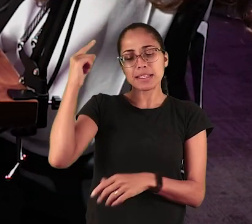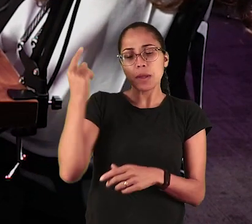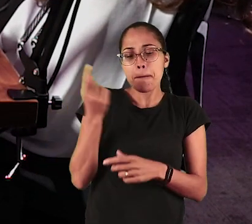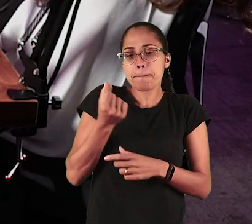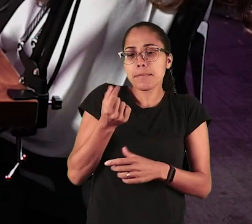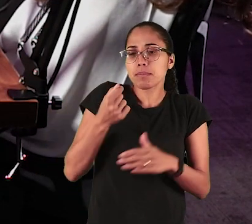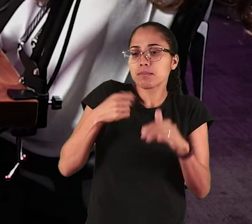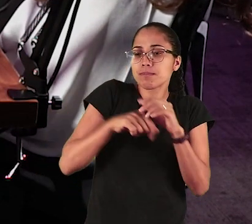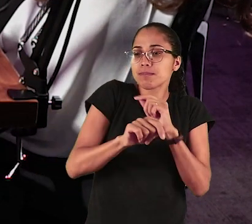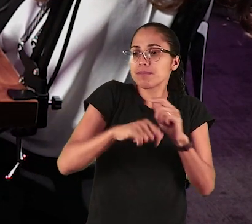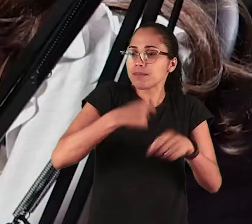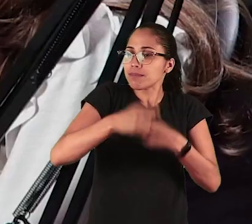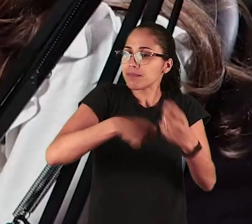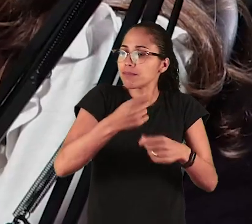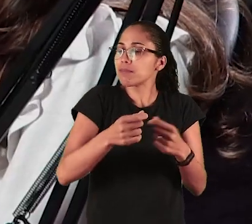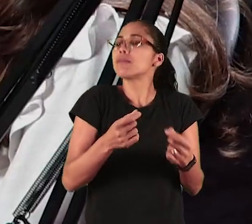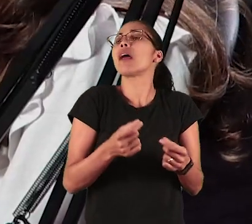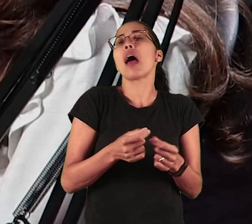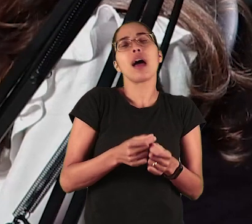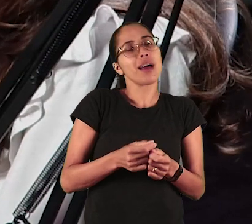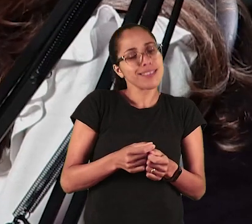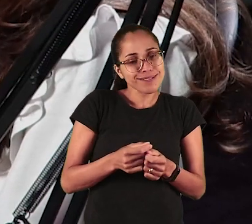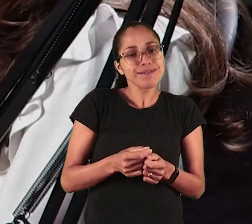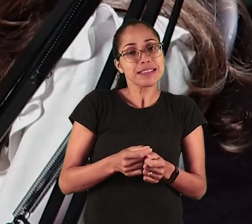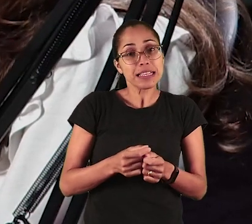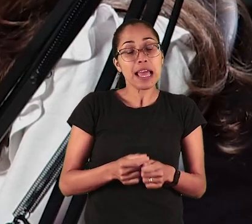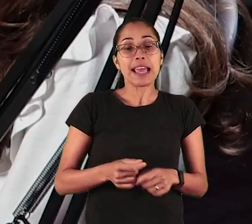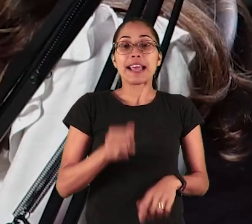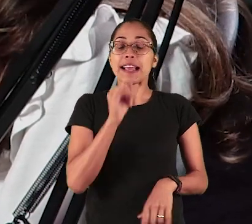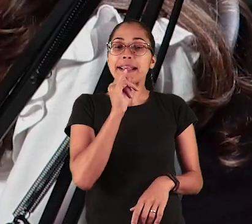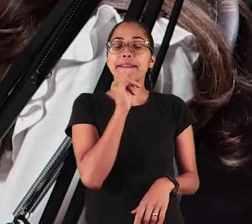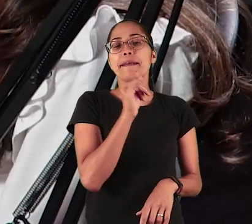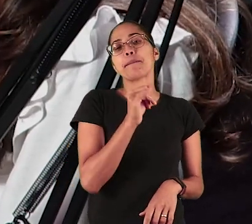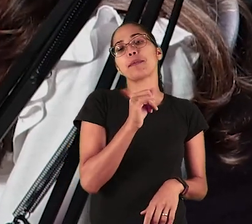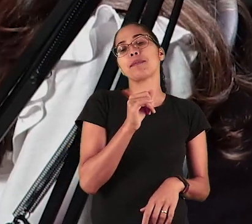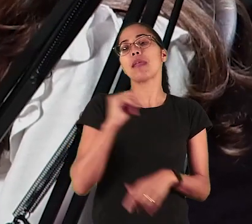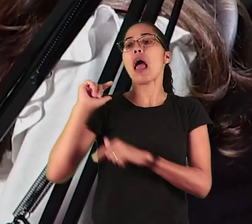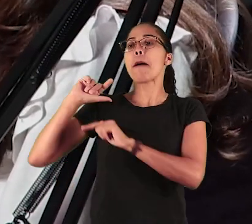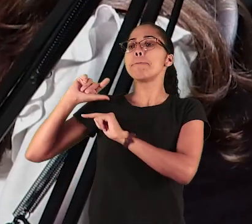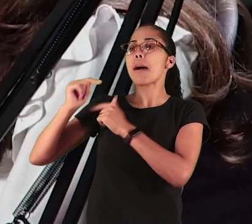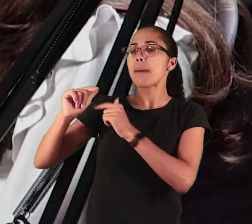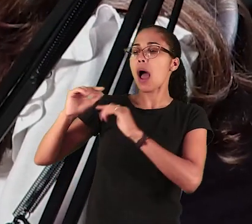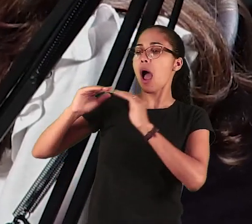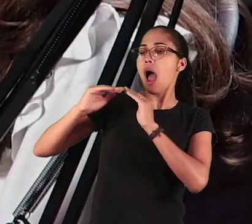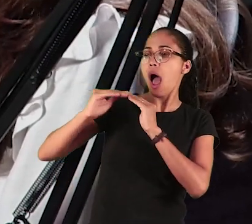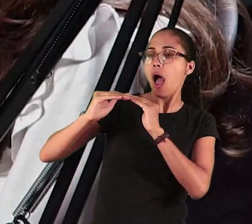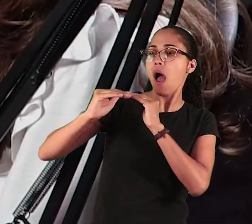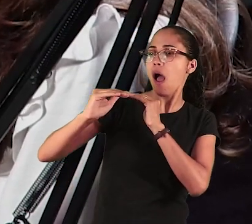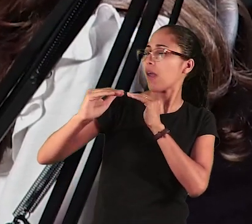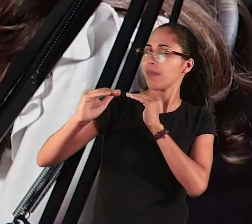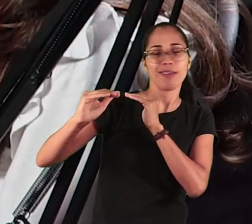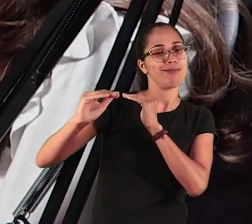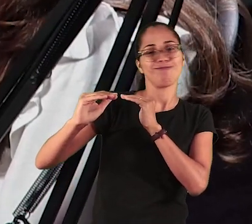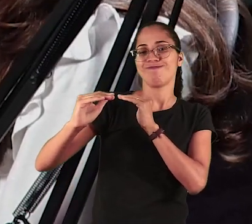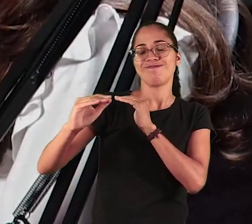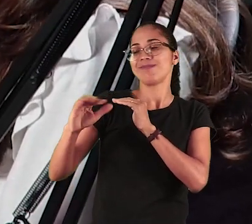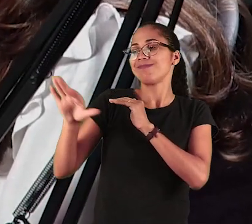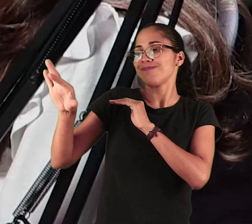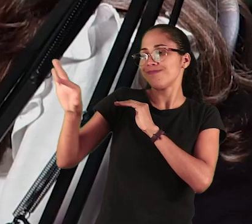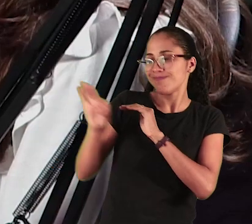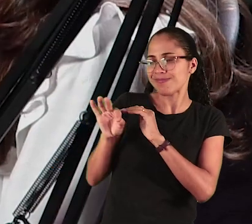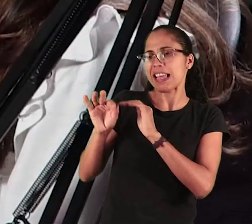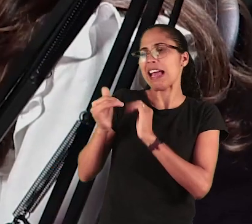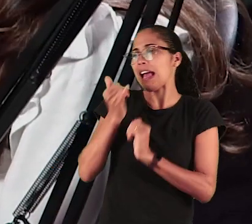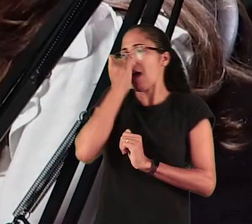eu pensava no mercado financeiro Então eu acho que você não sabe né não existe uma carreira reta né você vai se achando E você só vai se